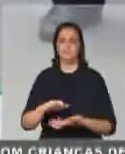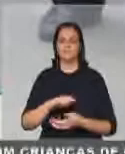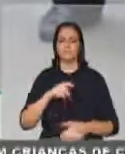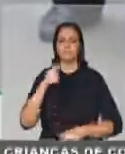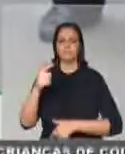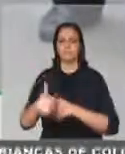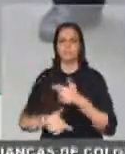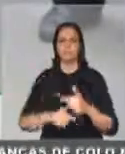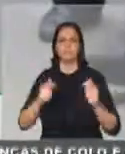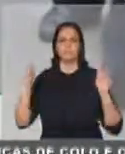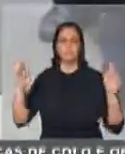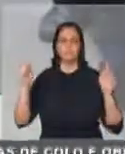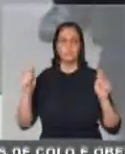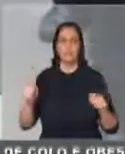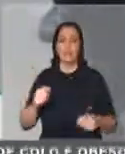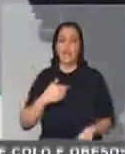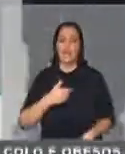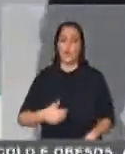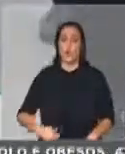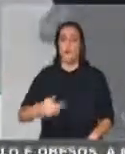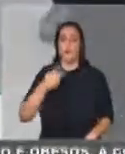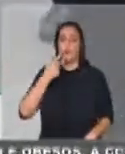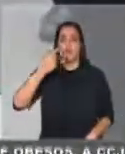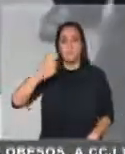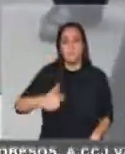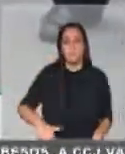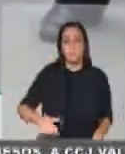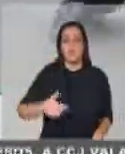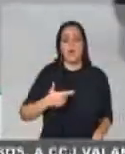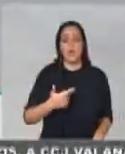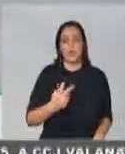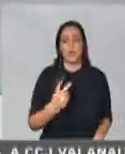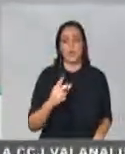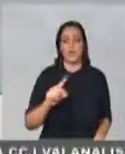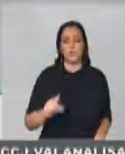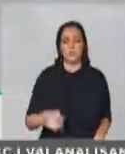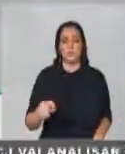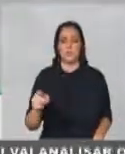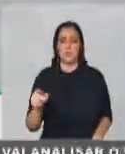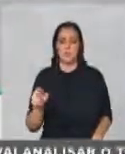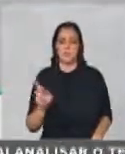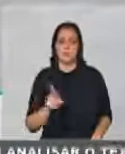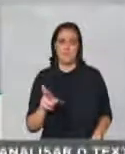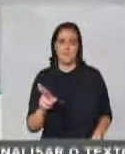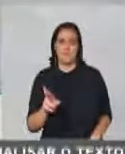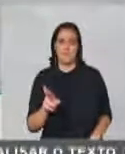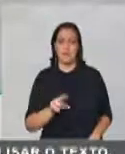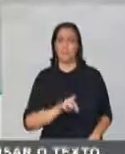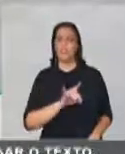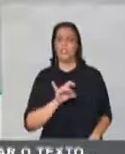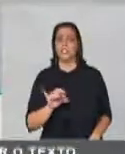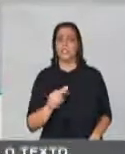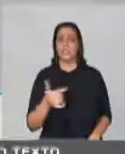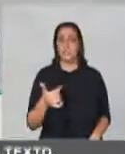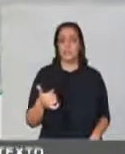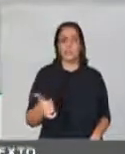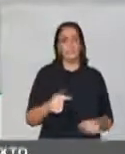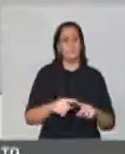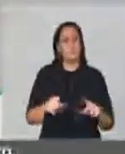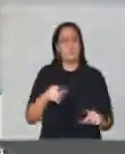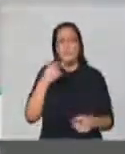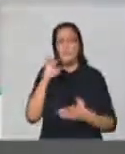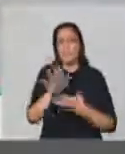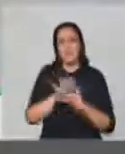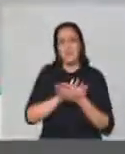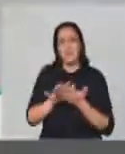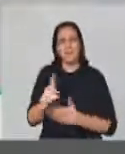governo anunciou mais R$ 2.000 para o dia 21, mas ainda nem um centavo do 13º. Portanto, nós queremos registrar, e